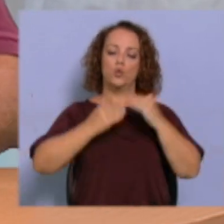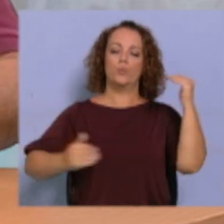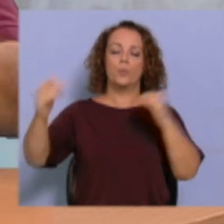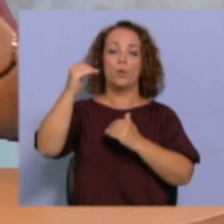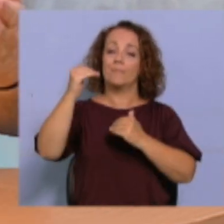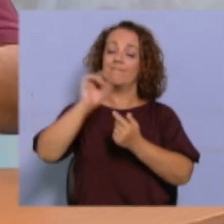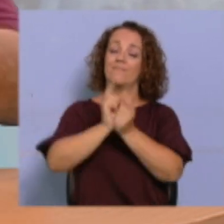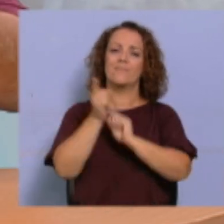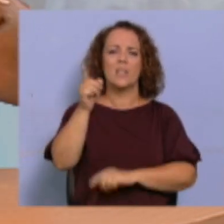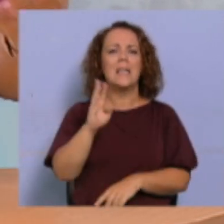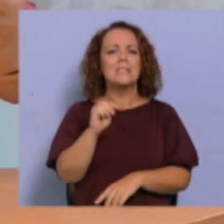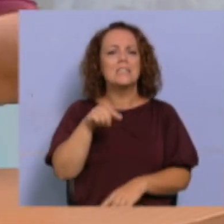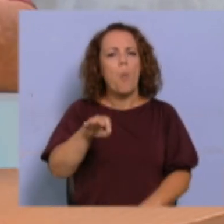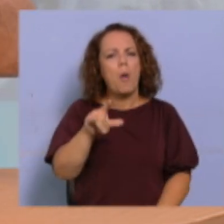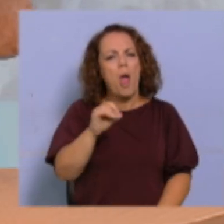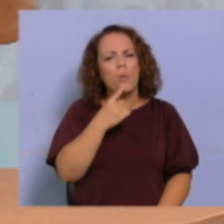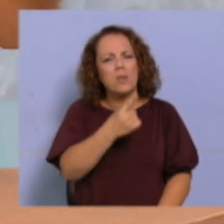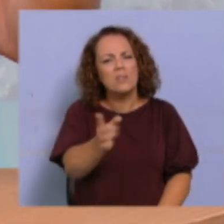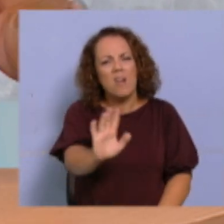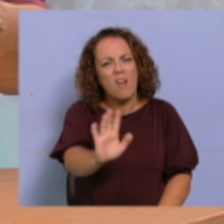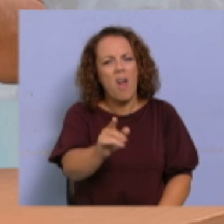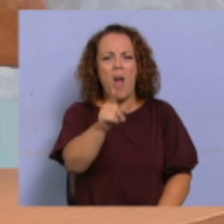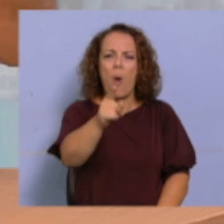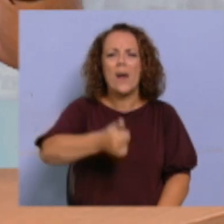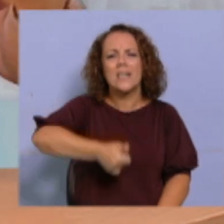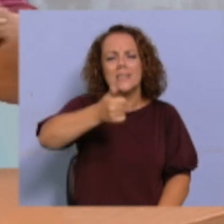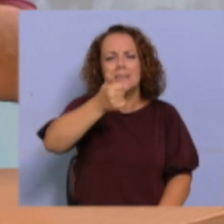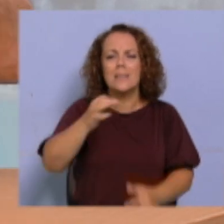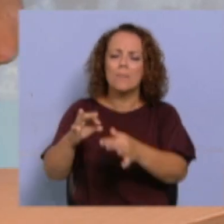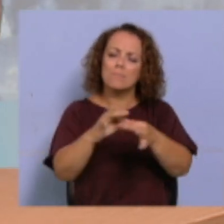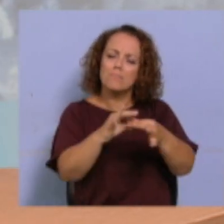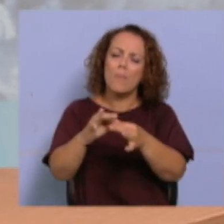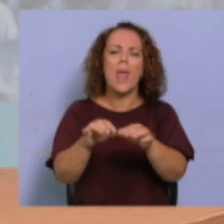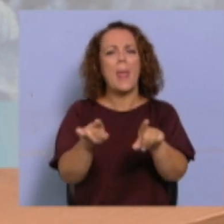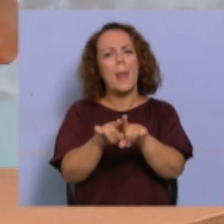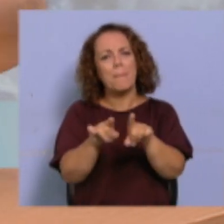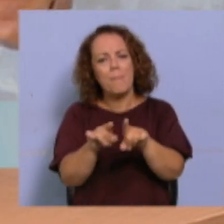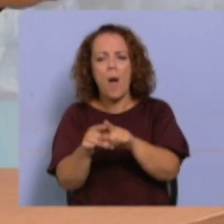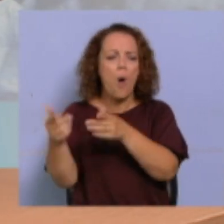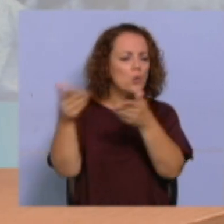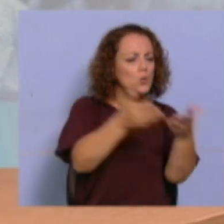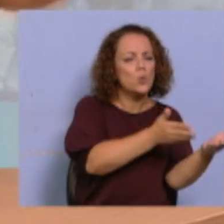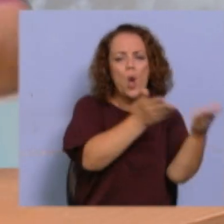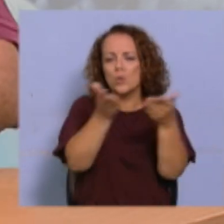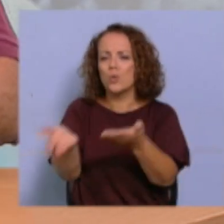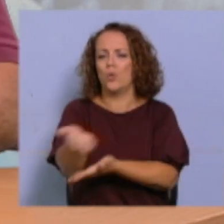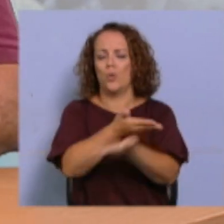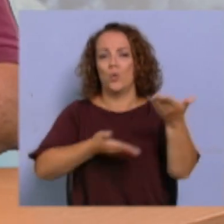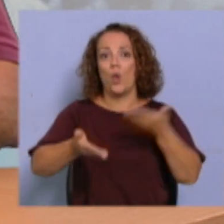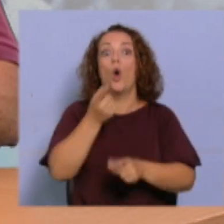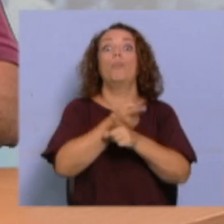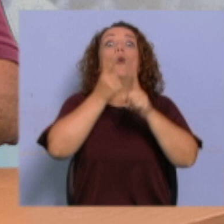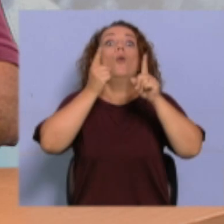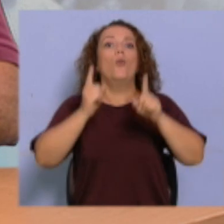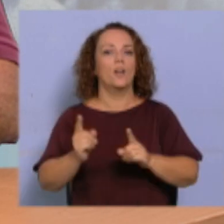diz, não, contentai-vos em estar bem uns com os outros, em ser irmãos uns dos outros e a servir-vos uns aos outros. Porque Jesus, e então vem